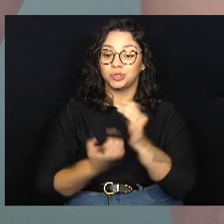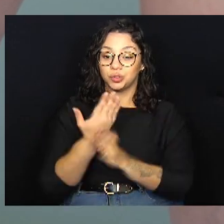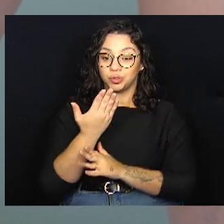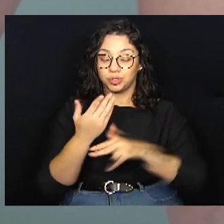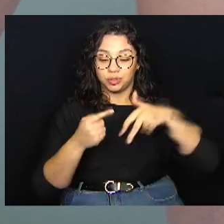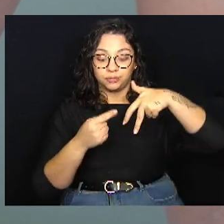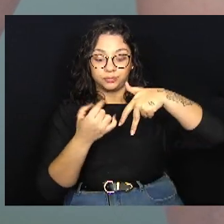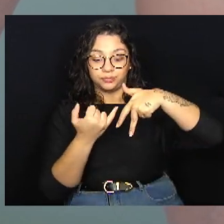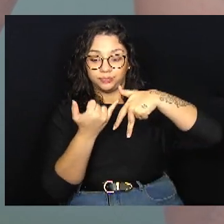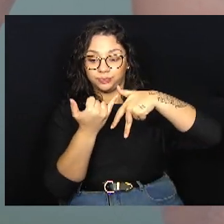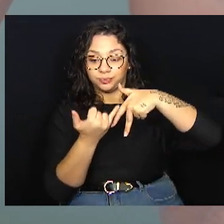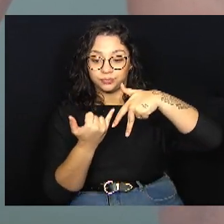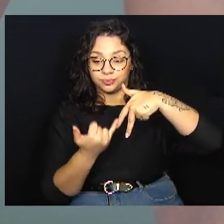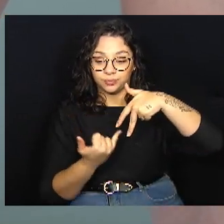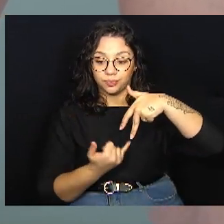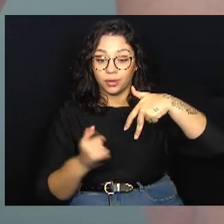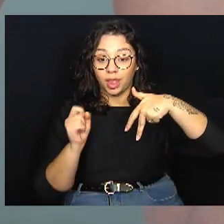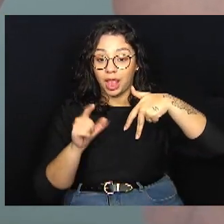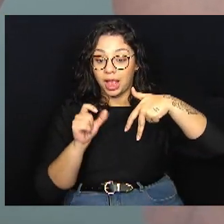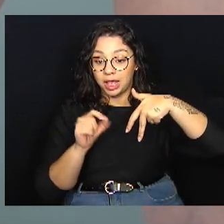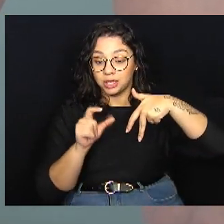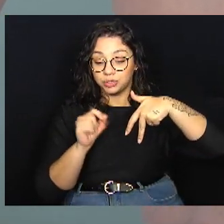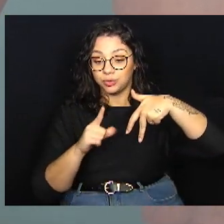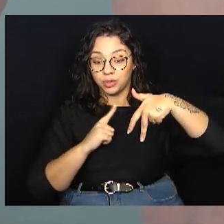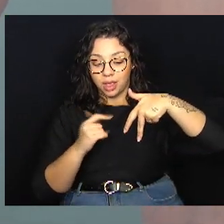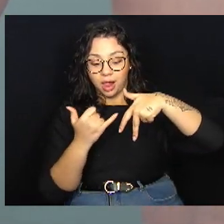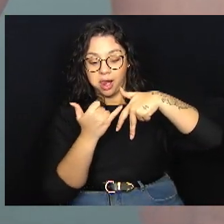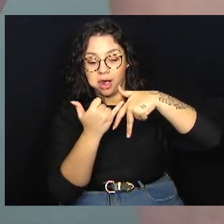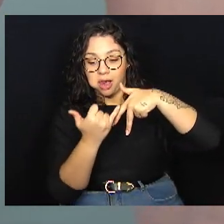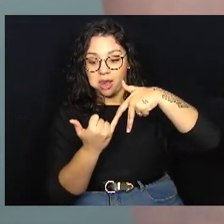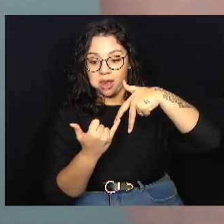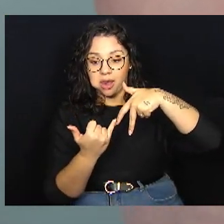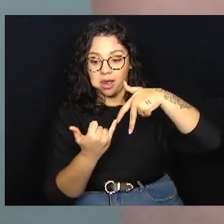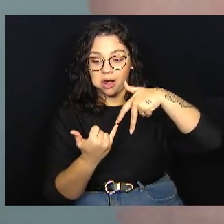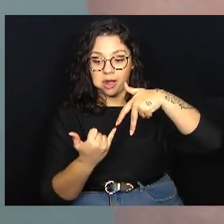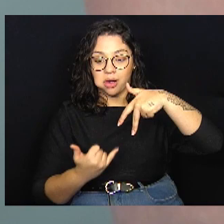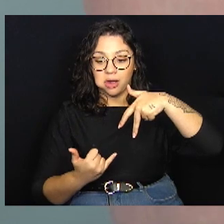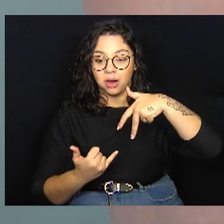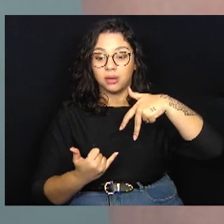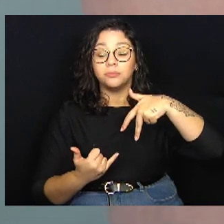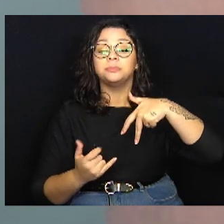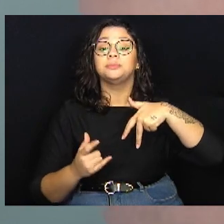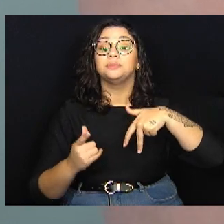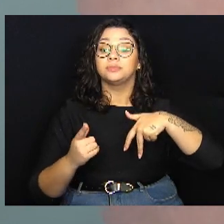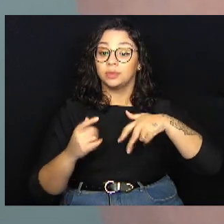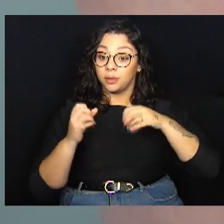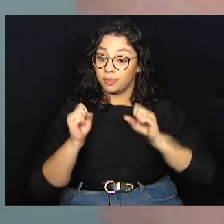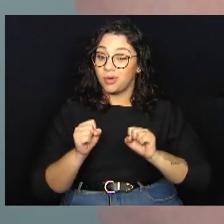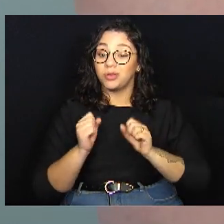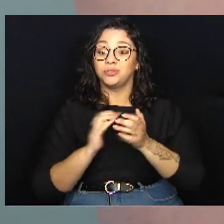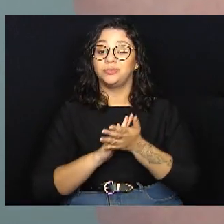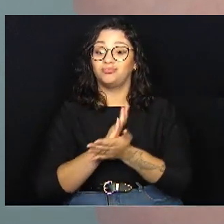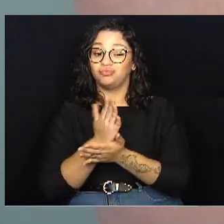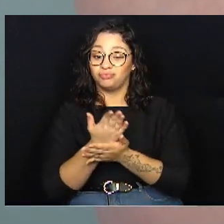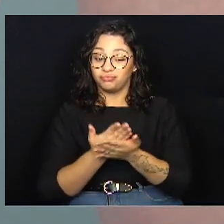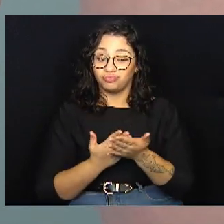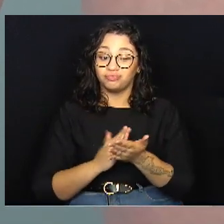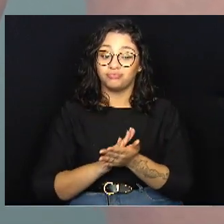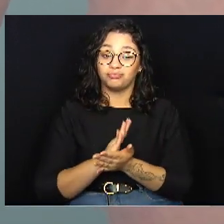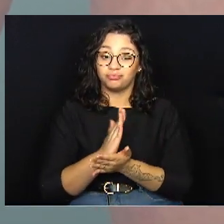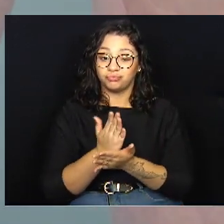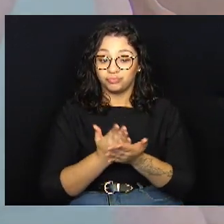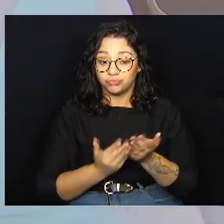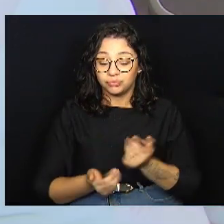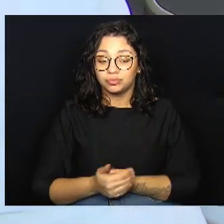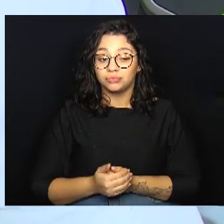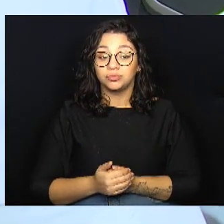O surgimento de veias calibrosas de tom azulado que atravessam as pernas podem trazer muito